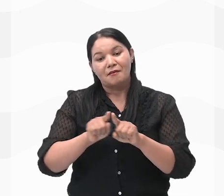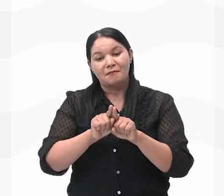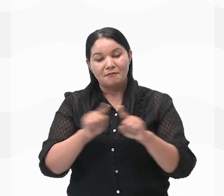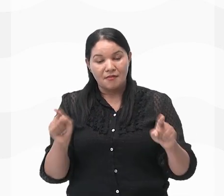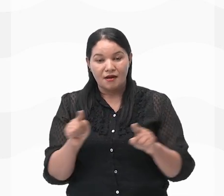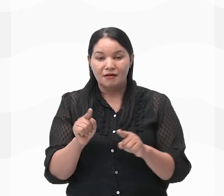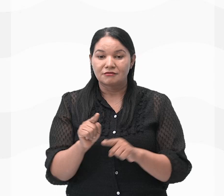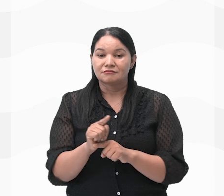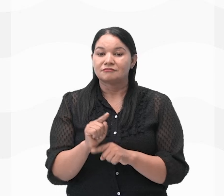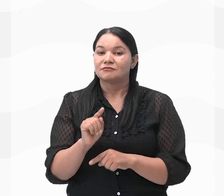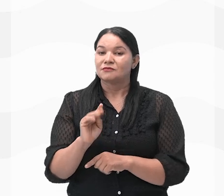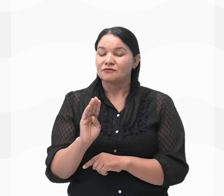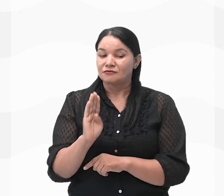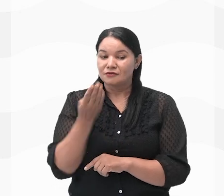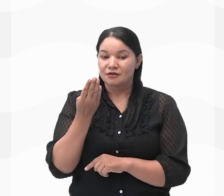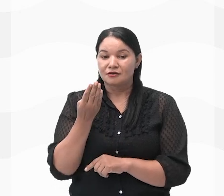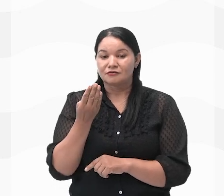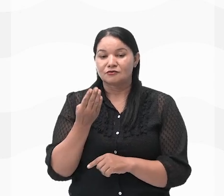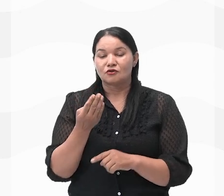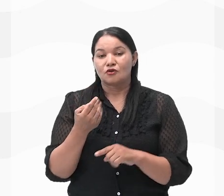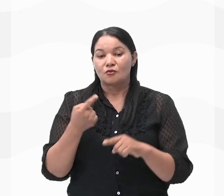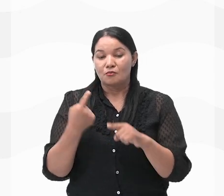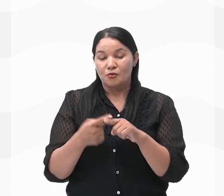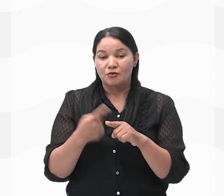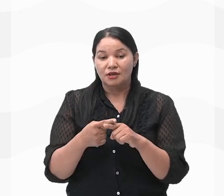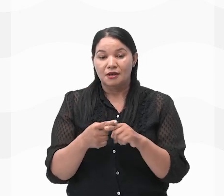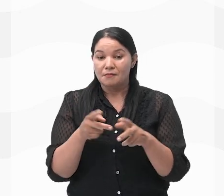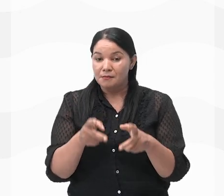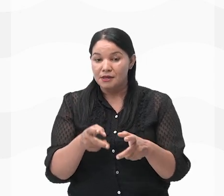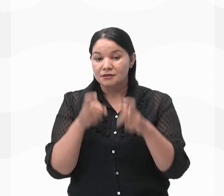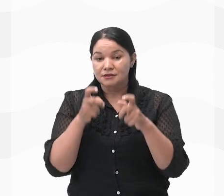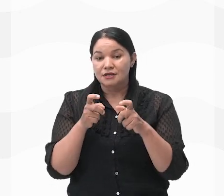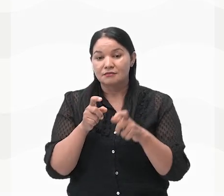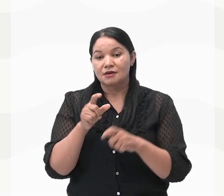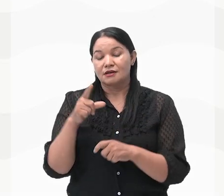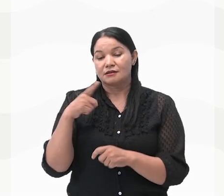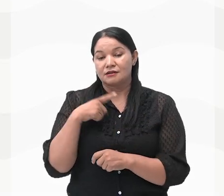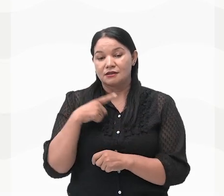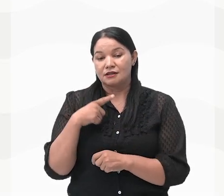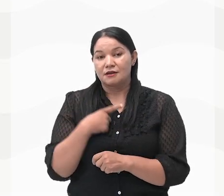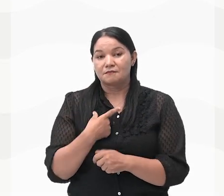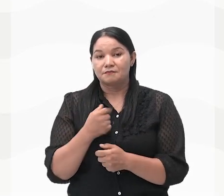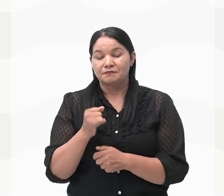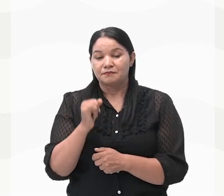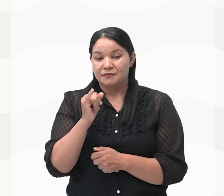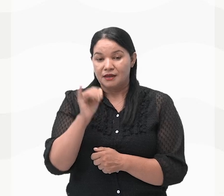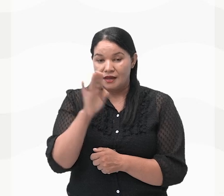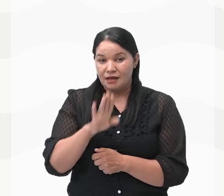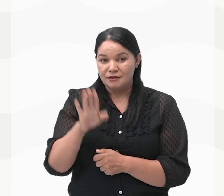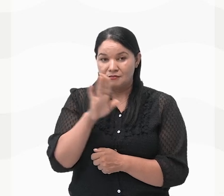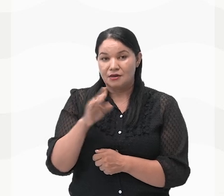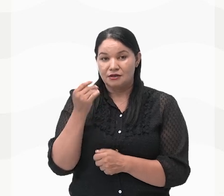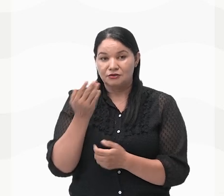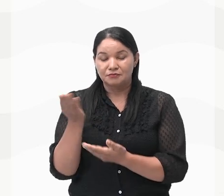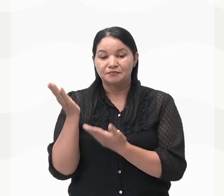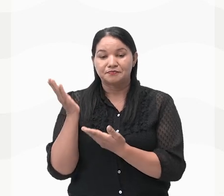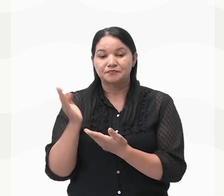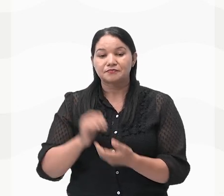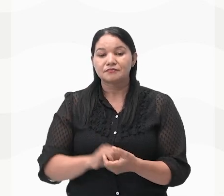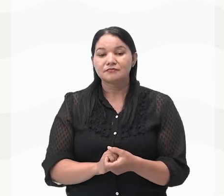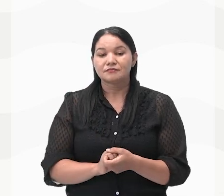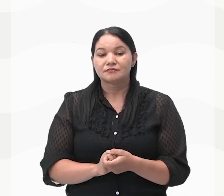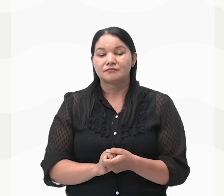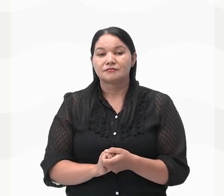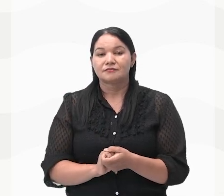notem, tem aqui a foto em primeiro plano E ao fundo, percebam que